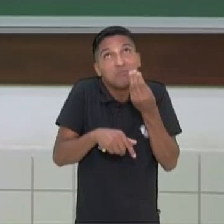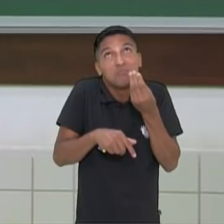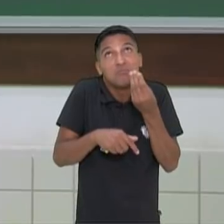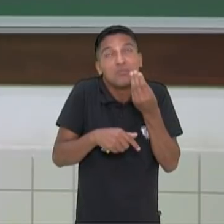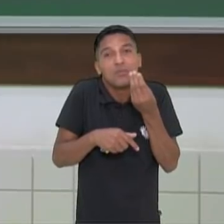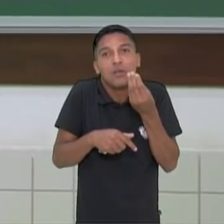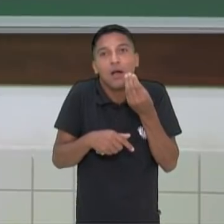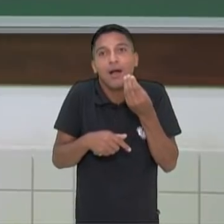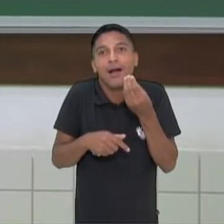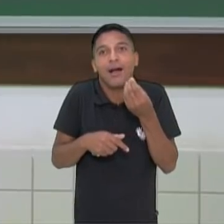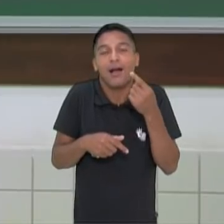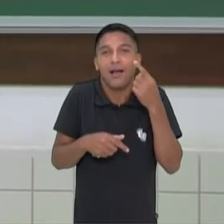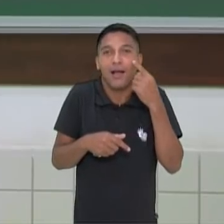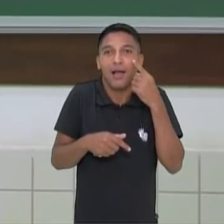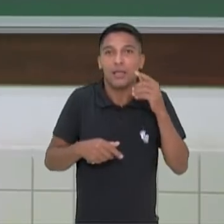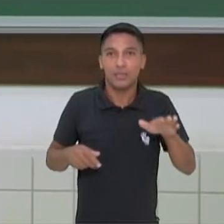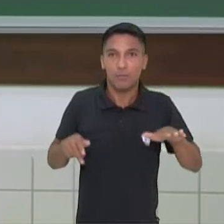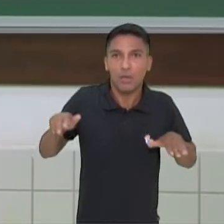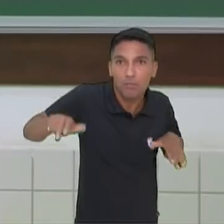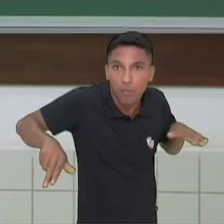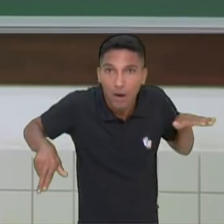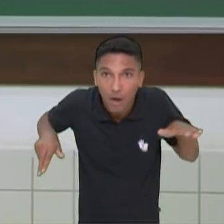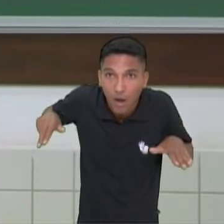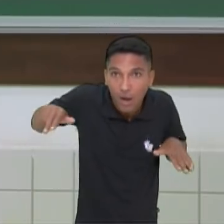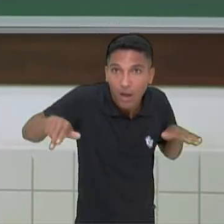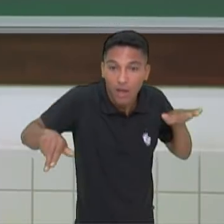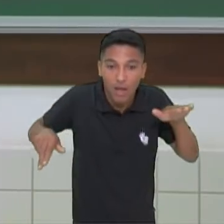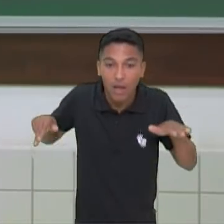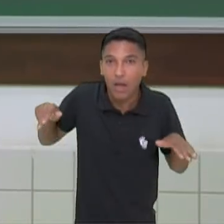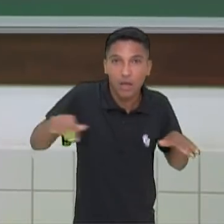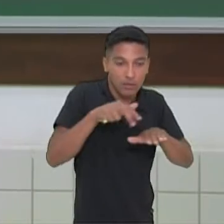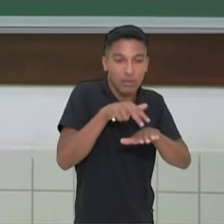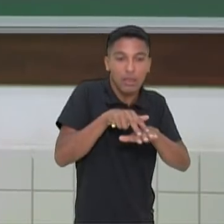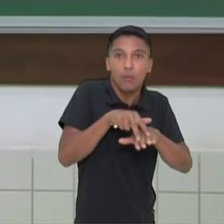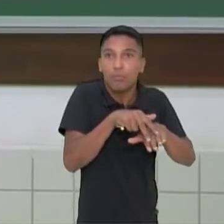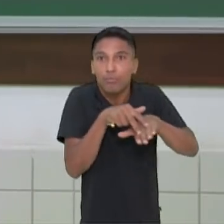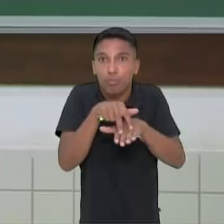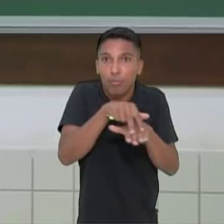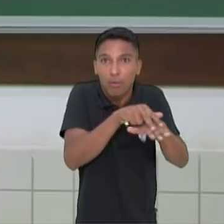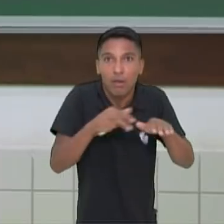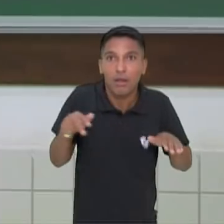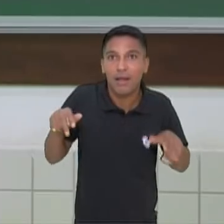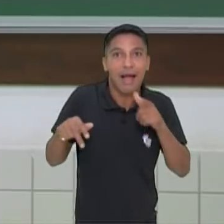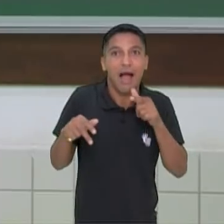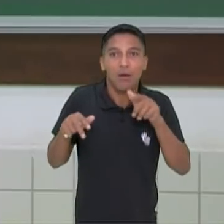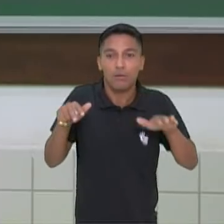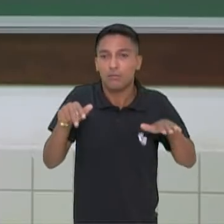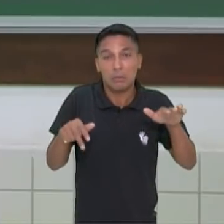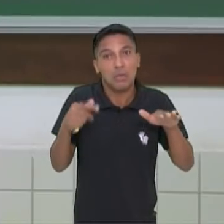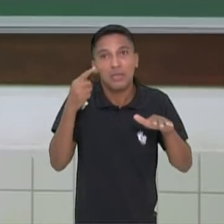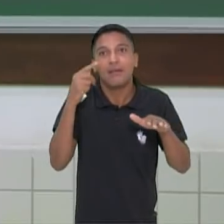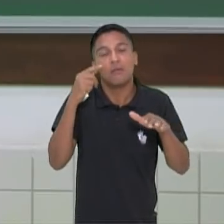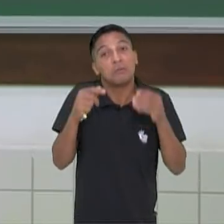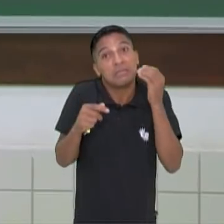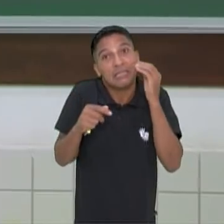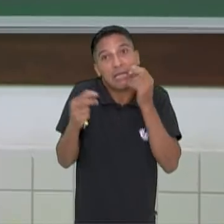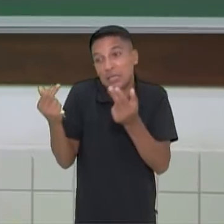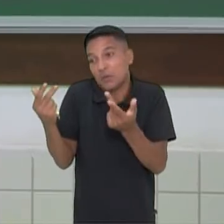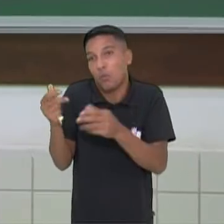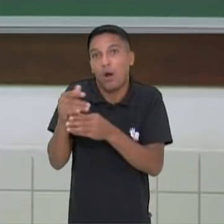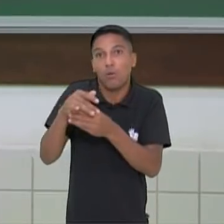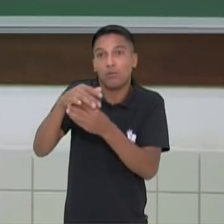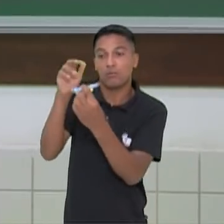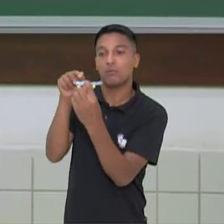adaptaram rodas em pranchas de madeira e começaram a tentar simular a mesma manobra, o